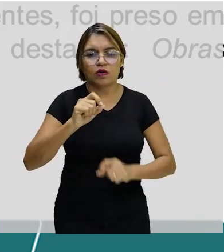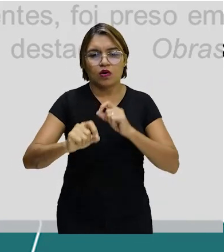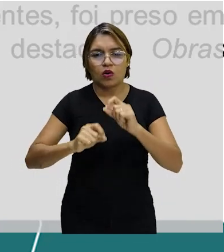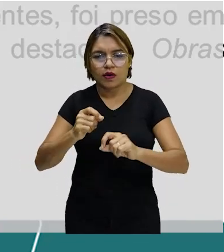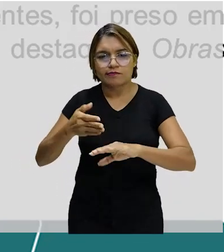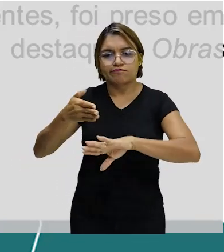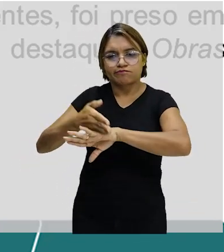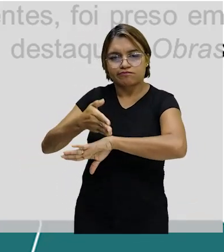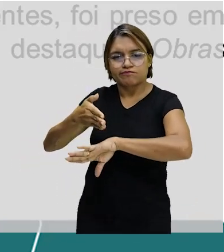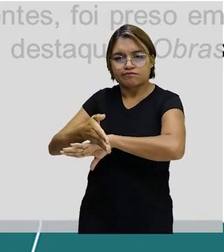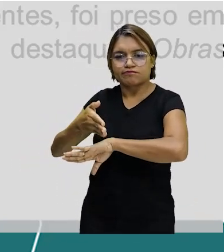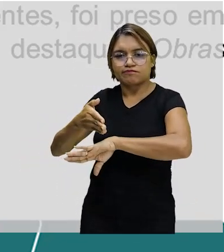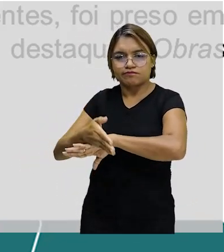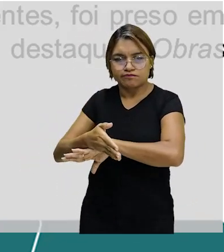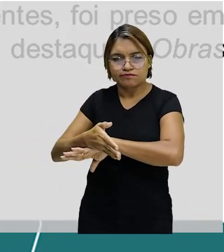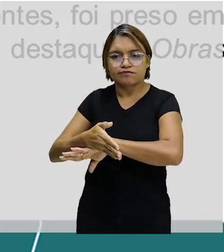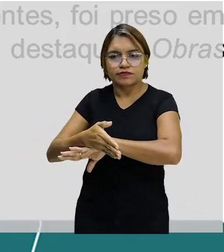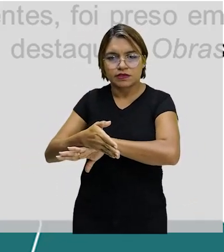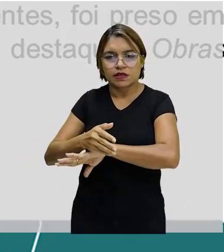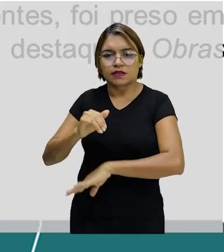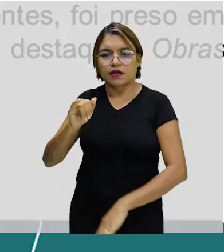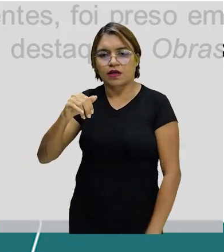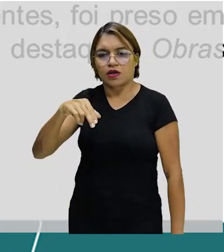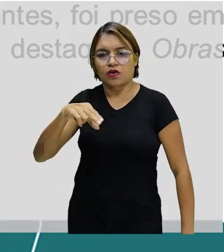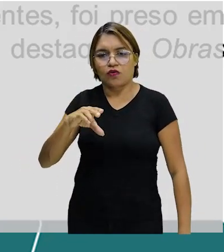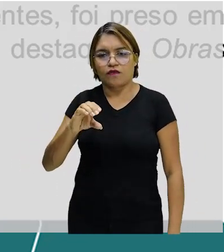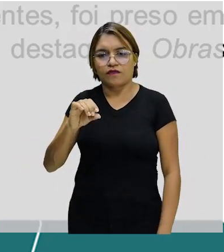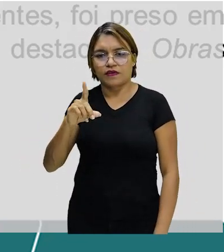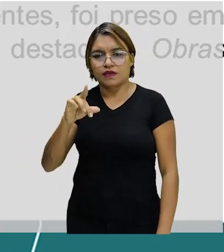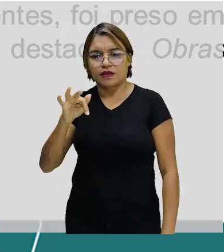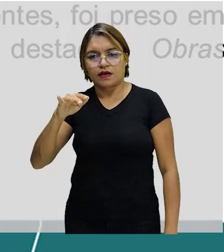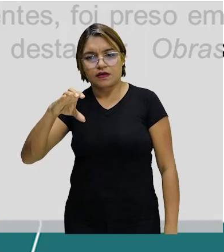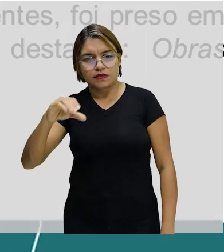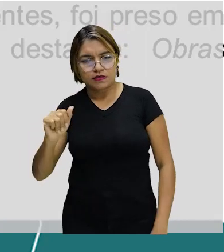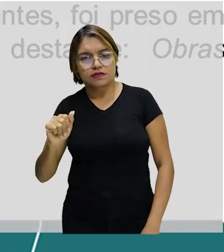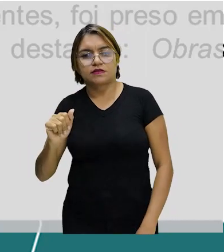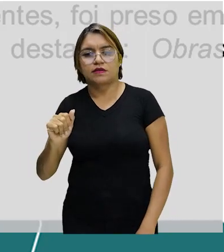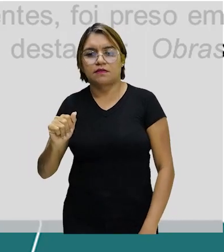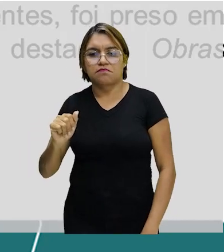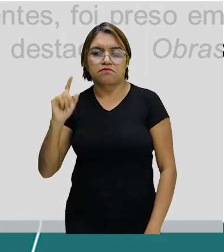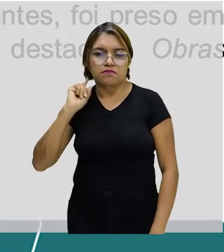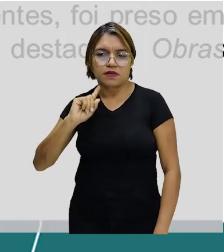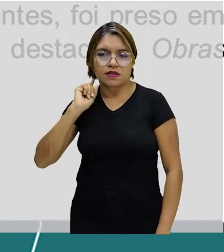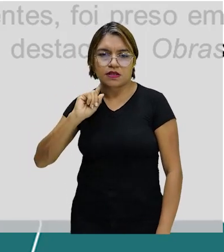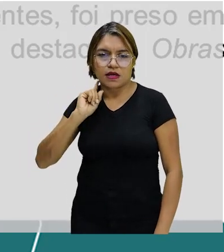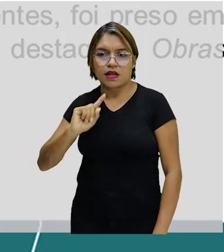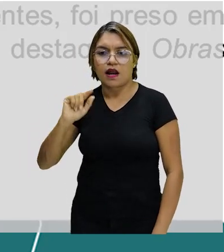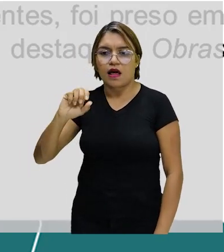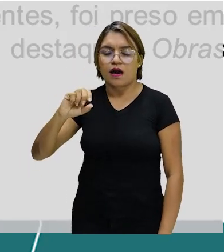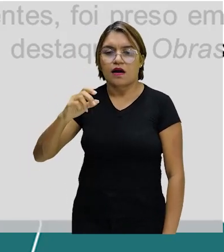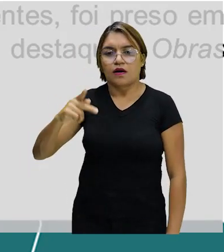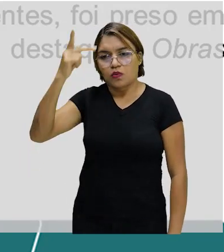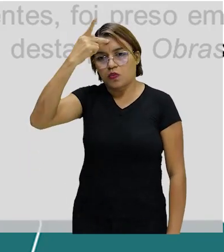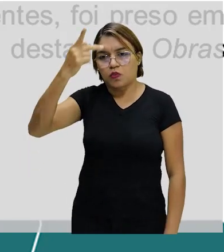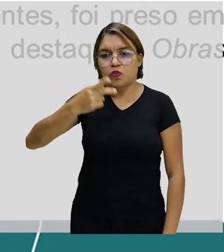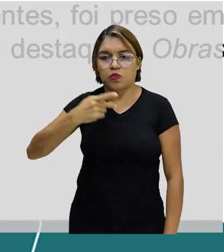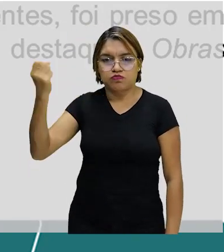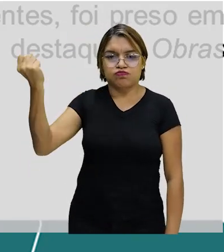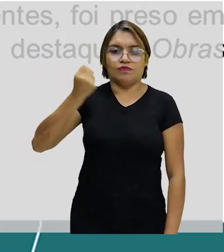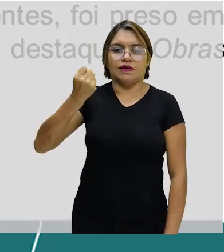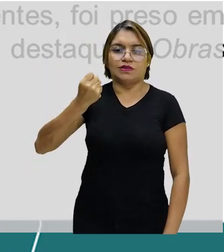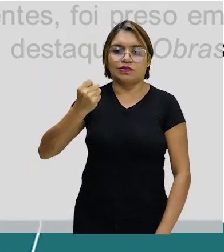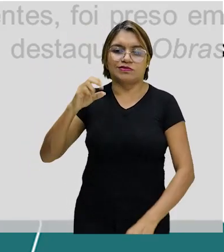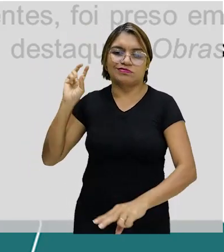com Tiradentes, foi preso em 1789 e suicidou-se na cadeia. Suas obras que merecem destaque